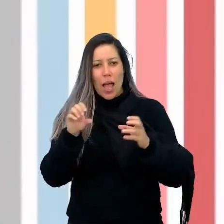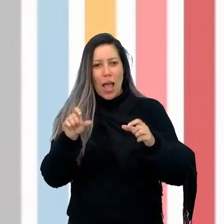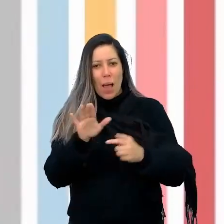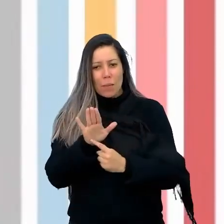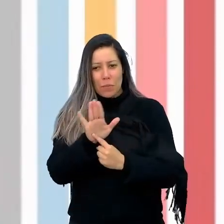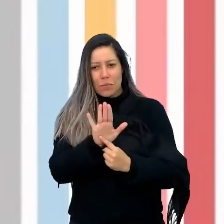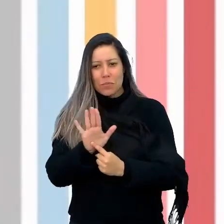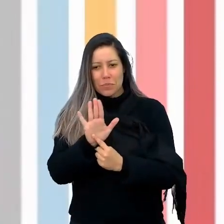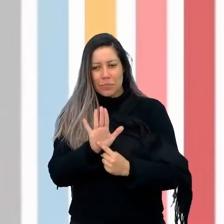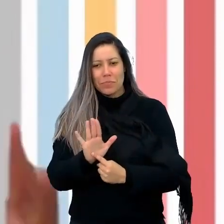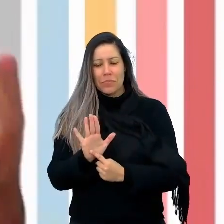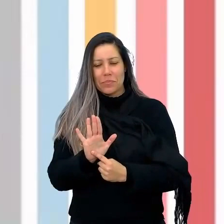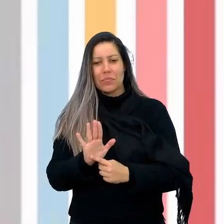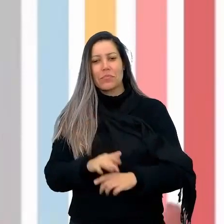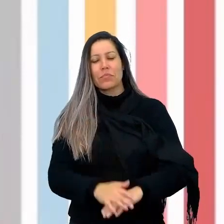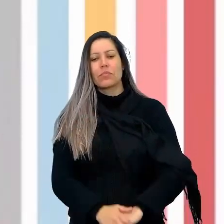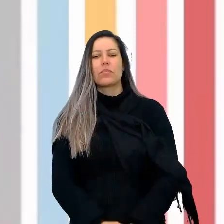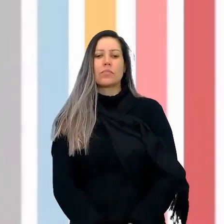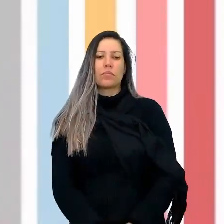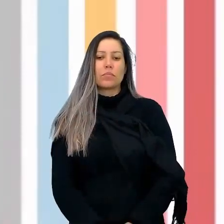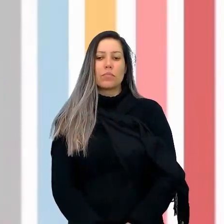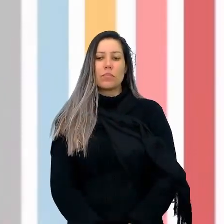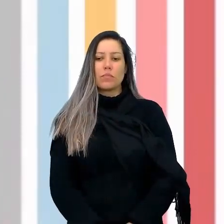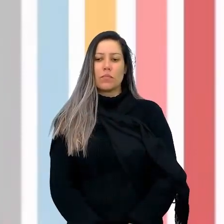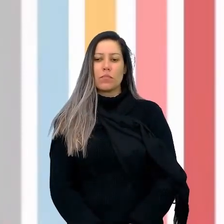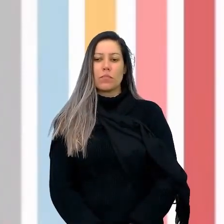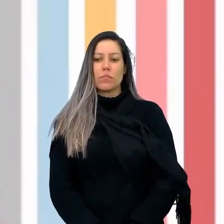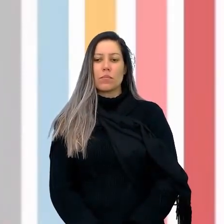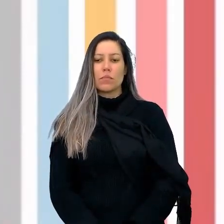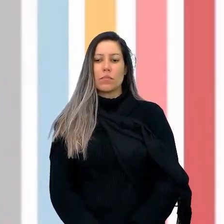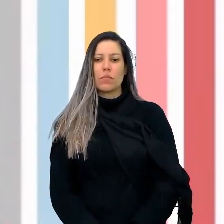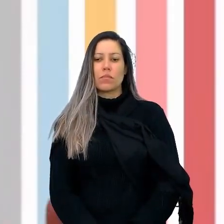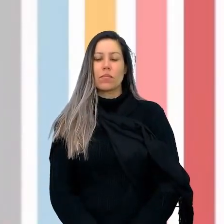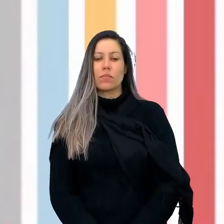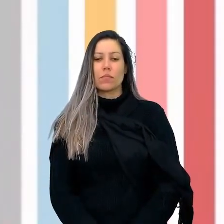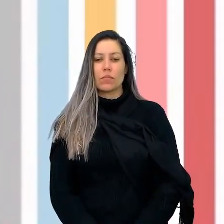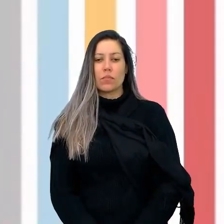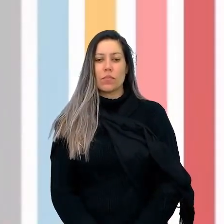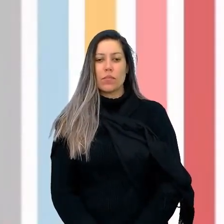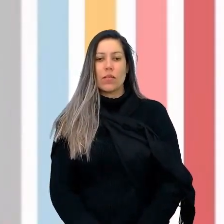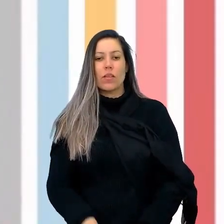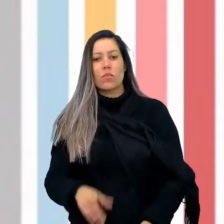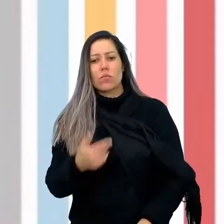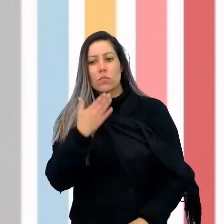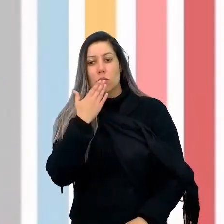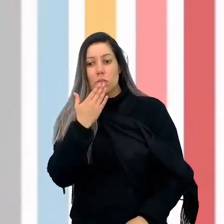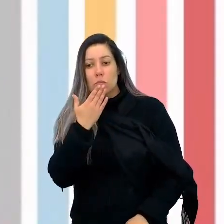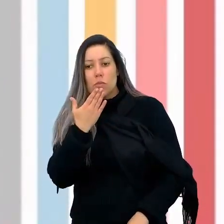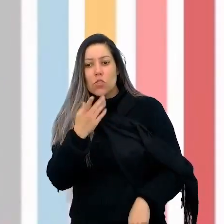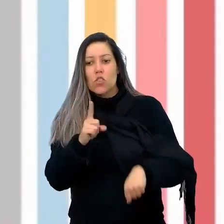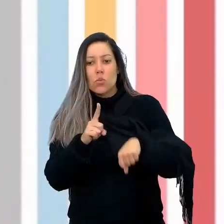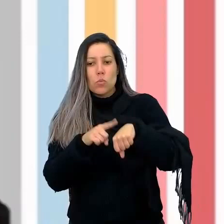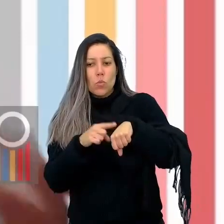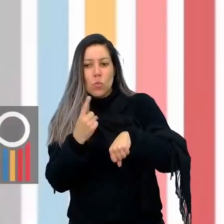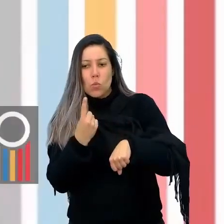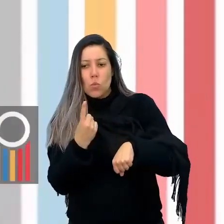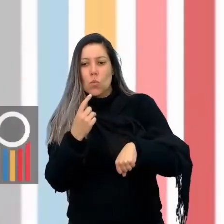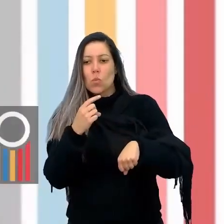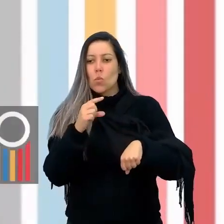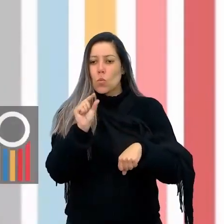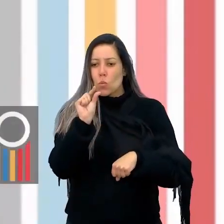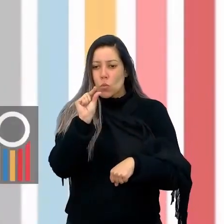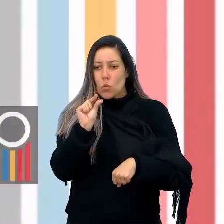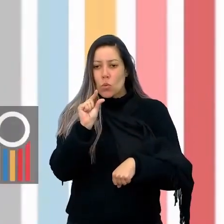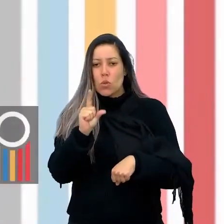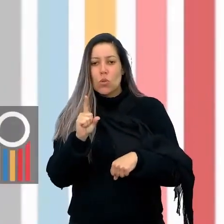faz necessário, né? Bom, pessoal, eu vou pedir mais um instante a vocês para que eu possa, então,